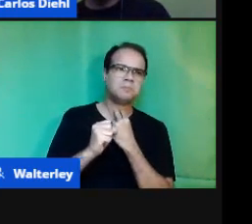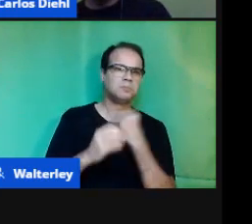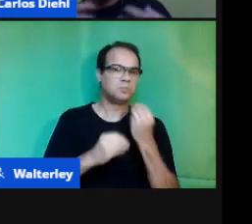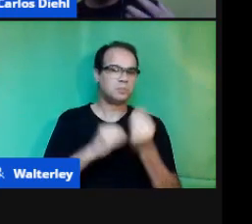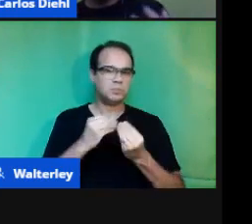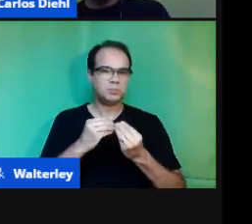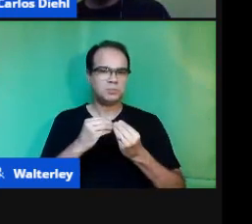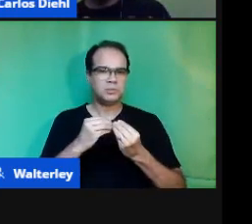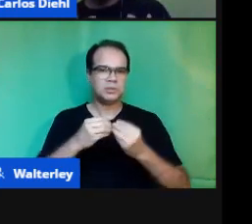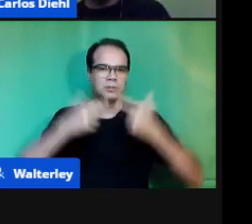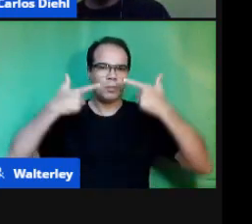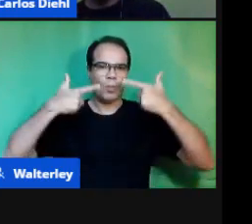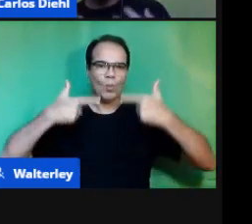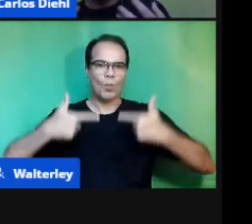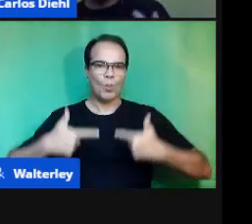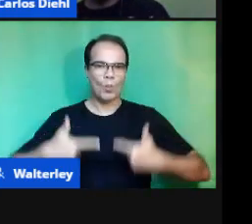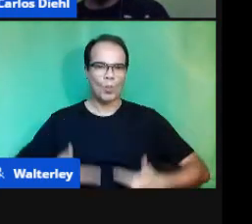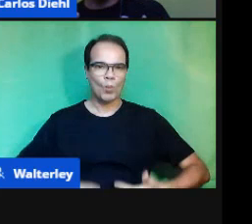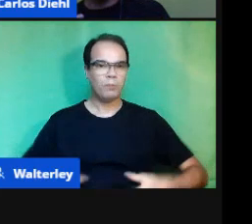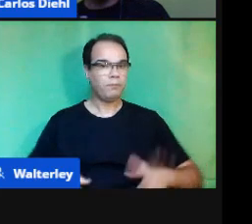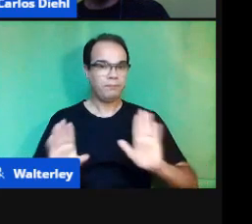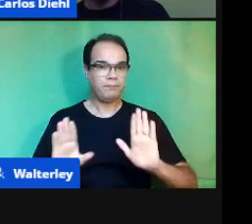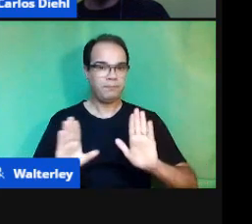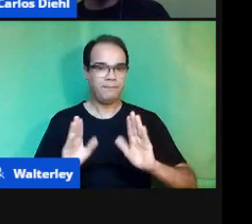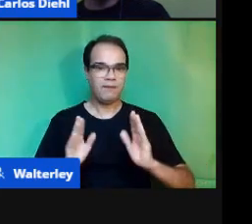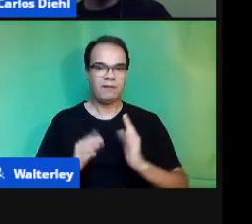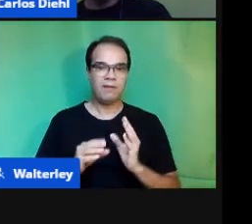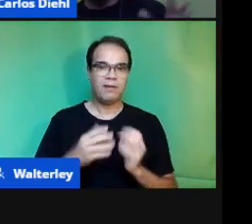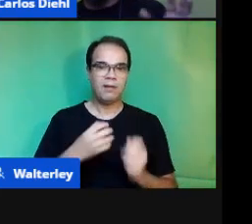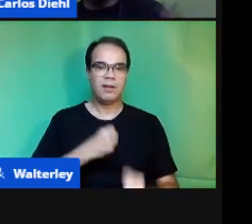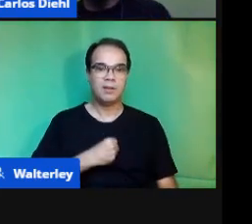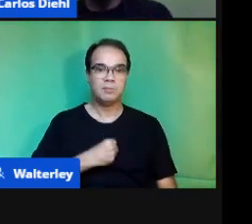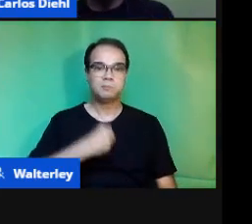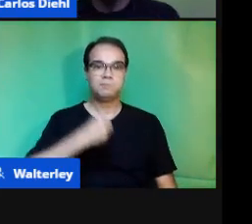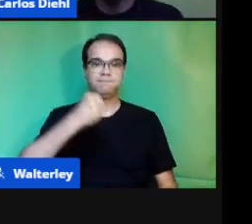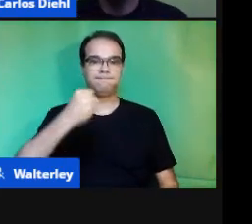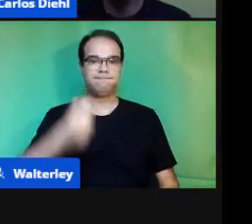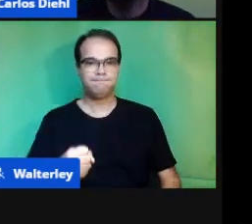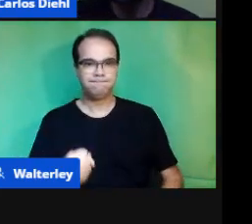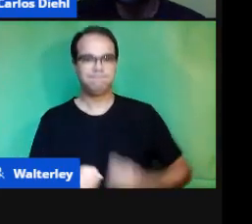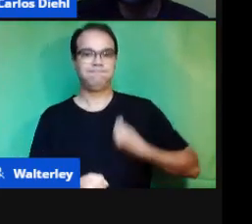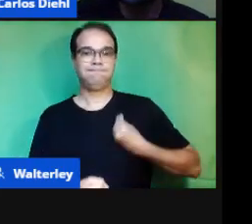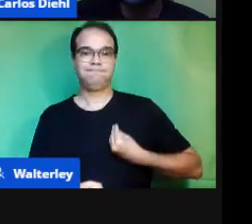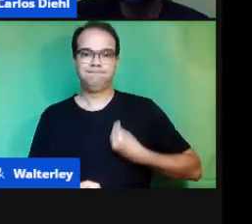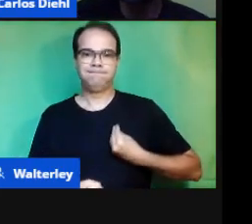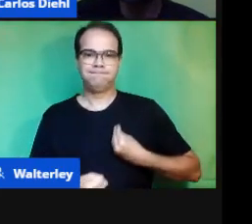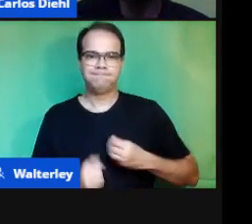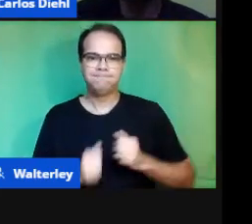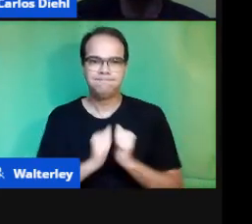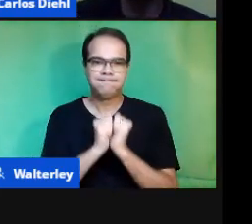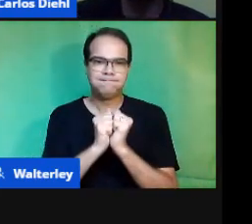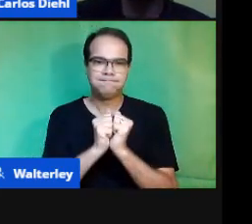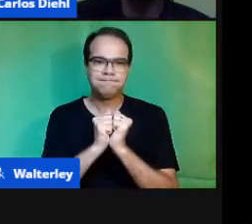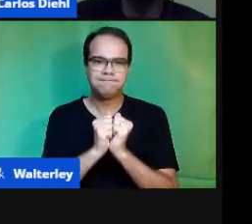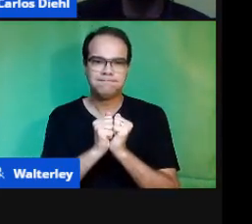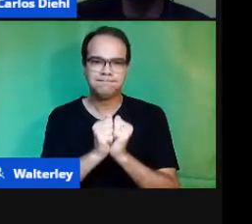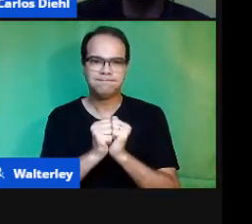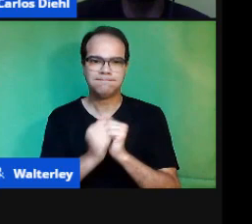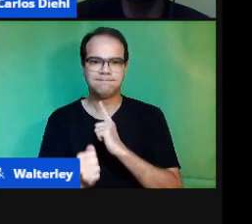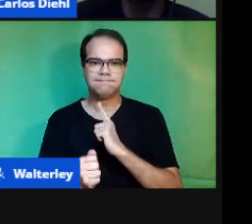neutra, mas como alguém que está vivenciando o tema. Vamos assistir um trecho desse